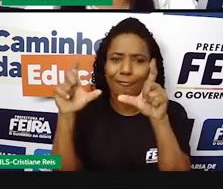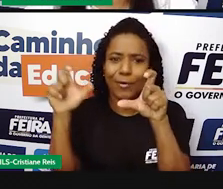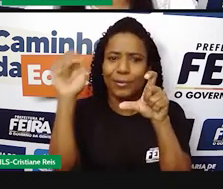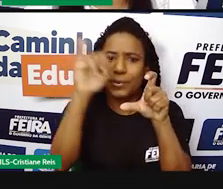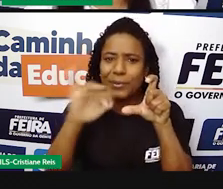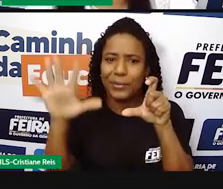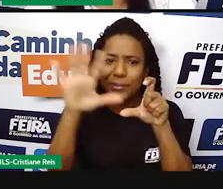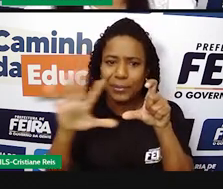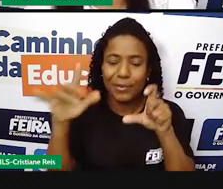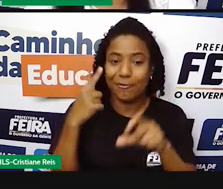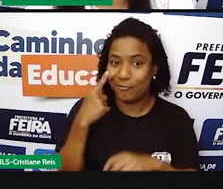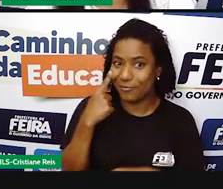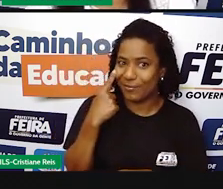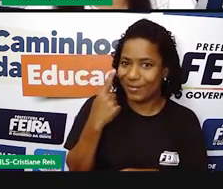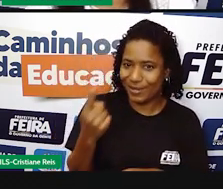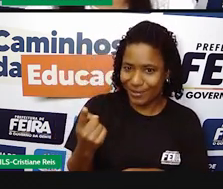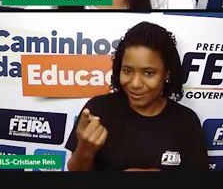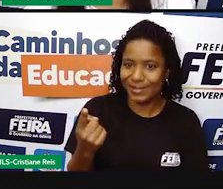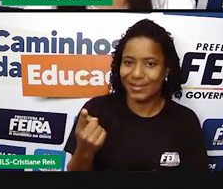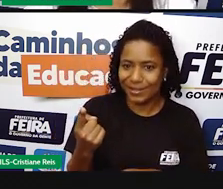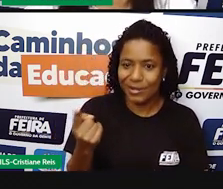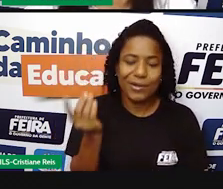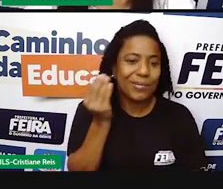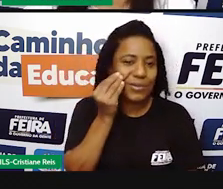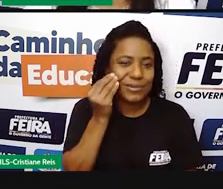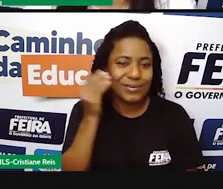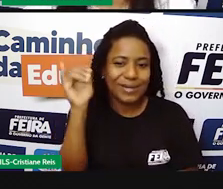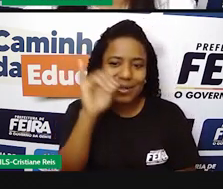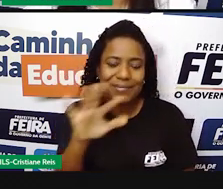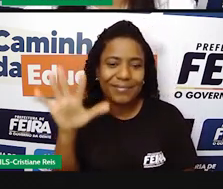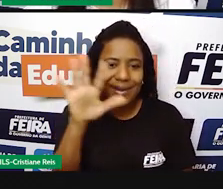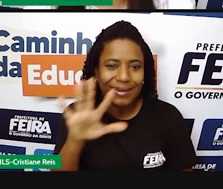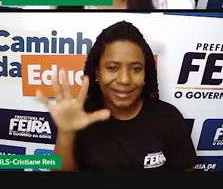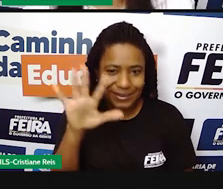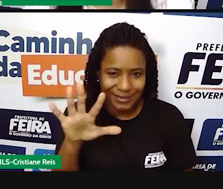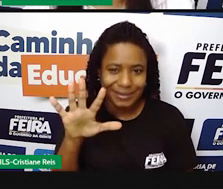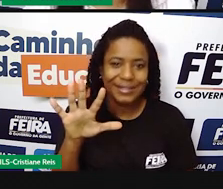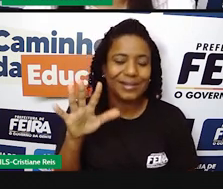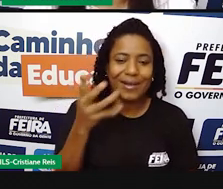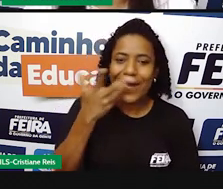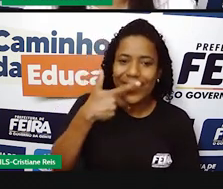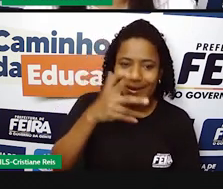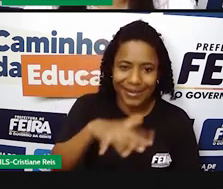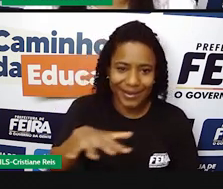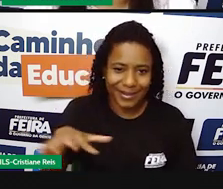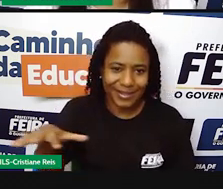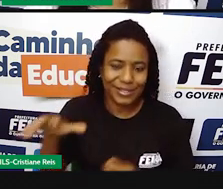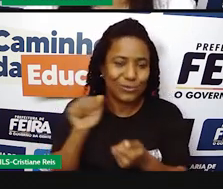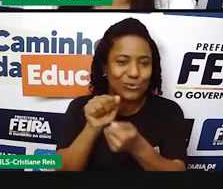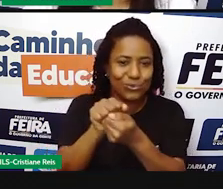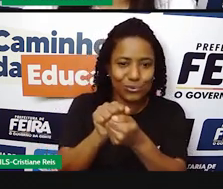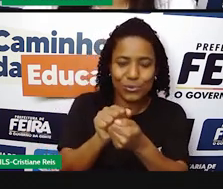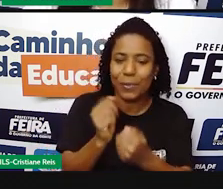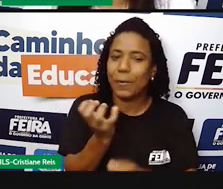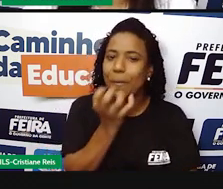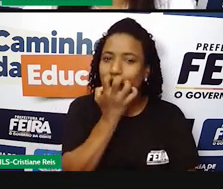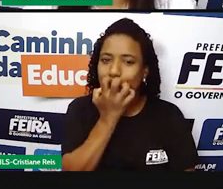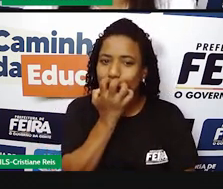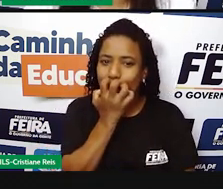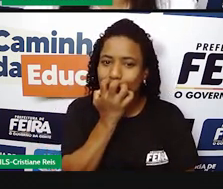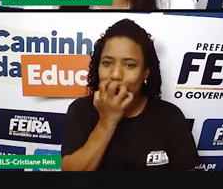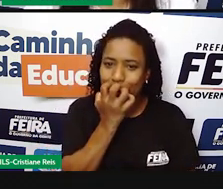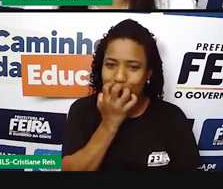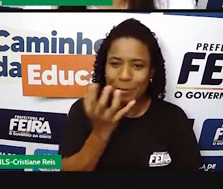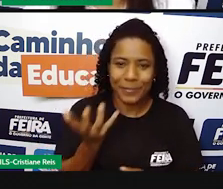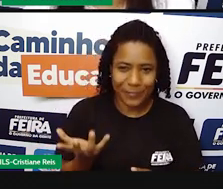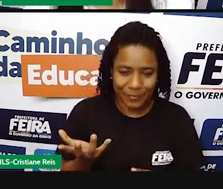A Pro ainda destacou, quando apresentou a imagem para vocês, a presença da criança e do cachorro, né? E aí a